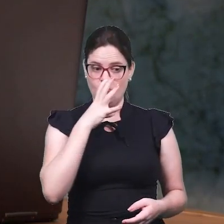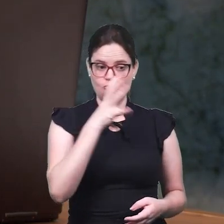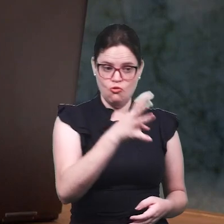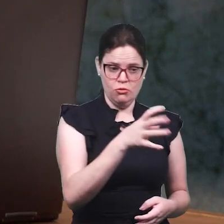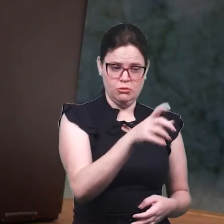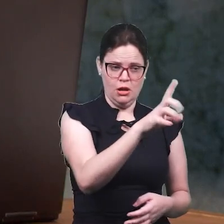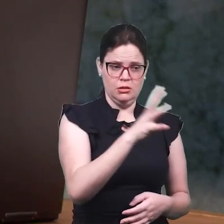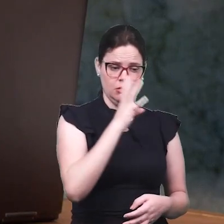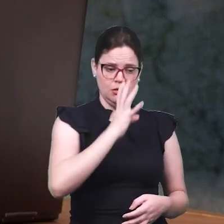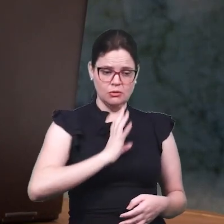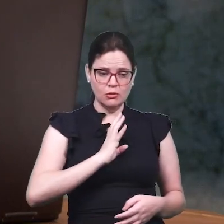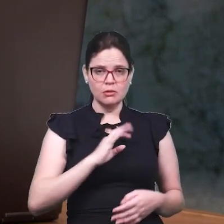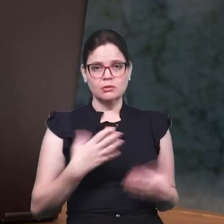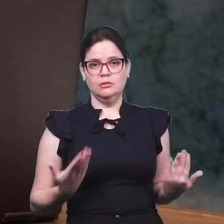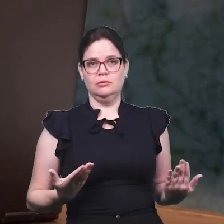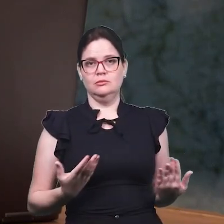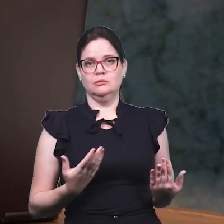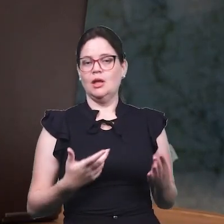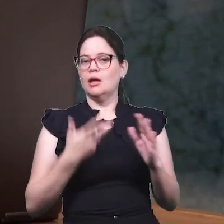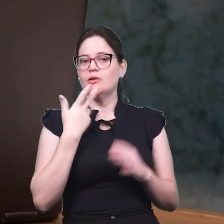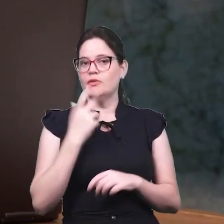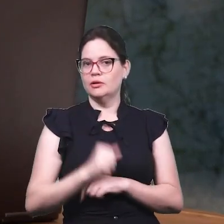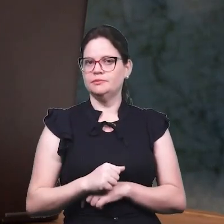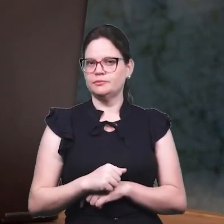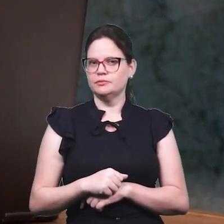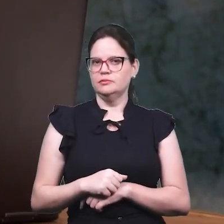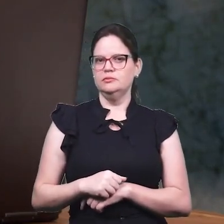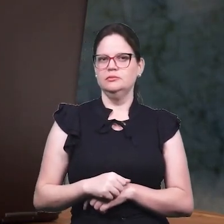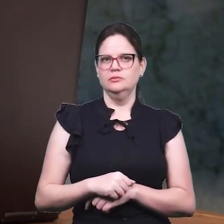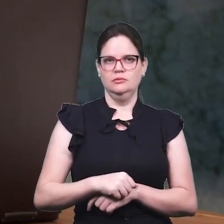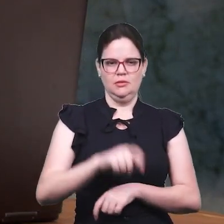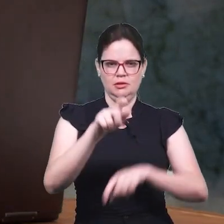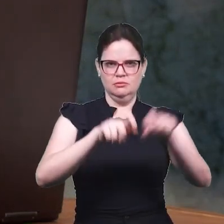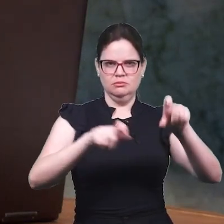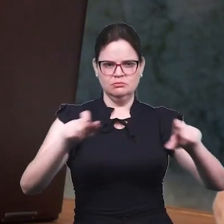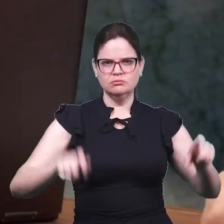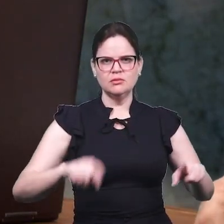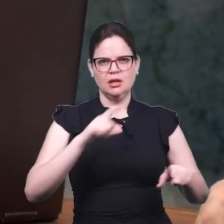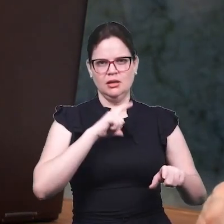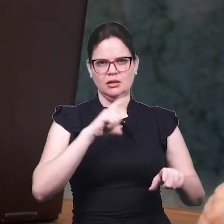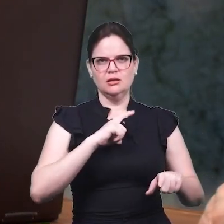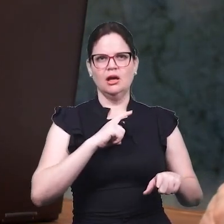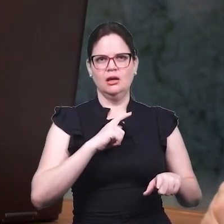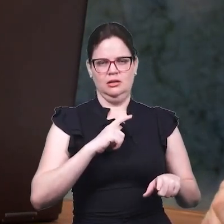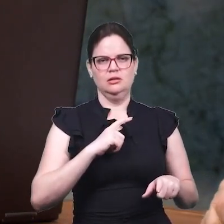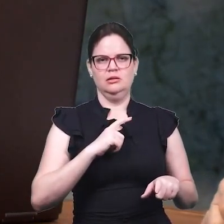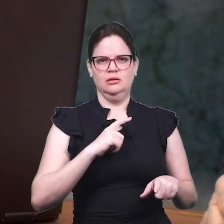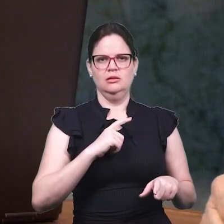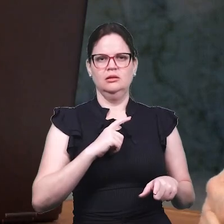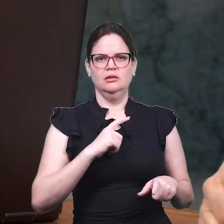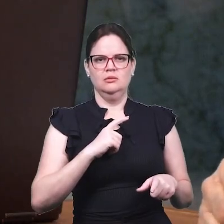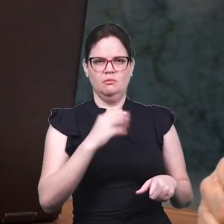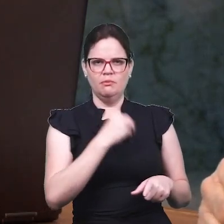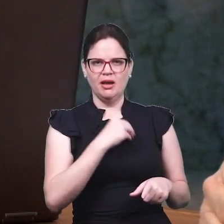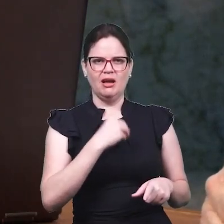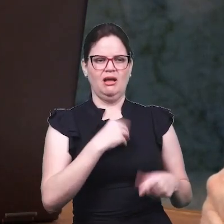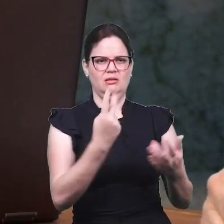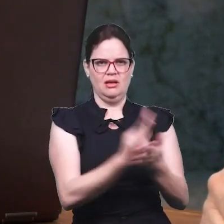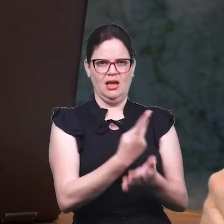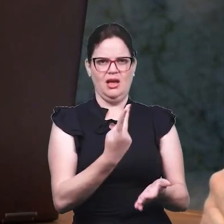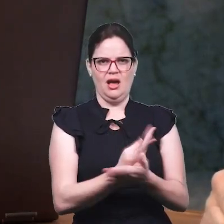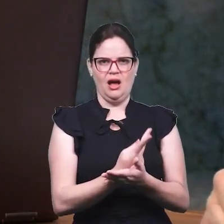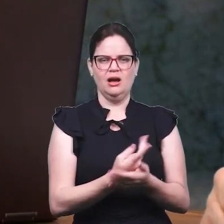tu que julgas os que fazem, estas coisas, eu vou citar algumas.